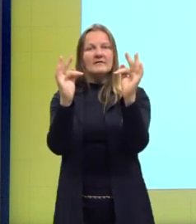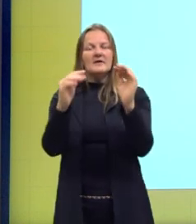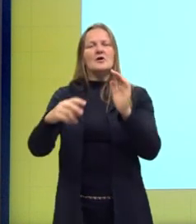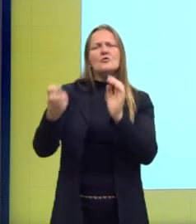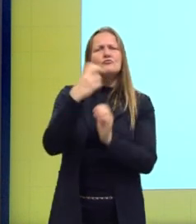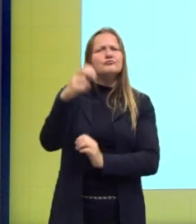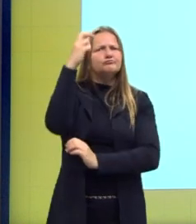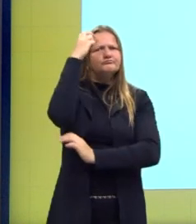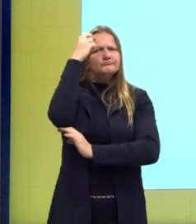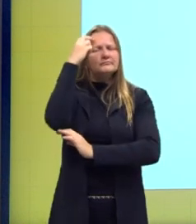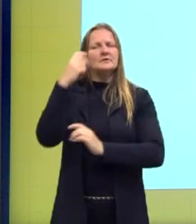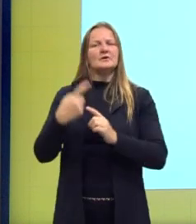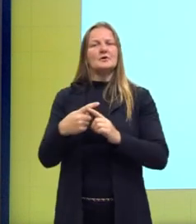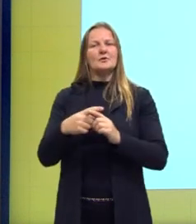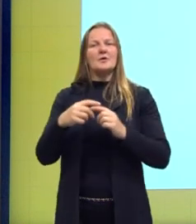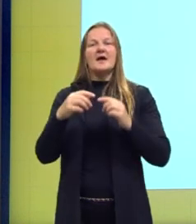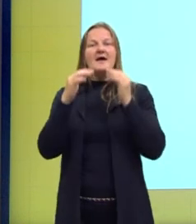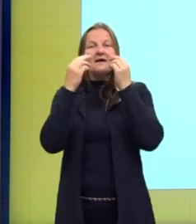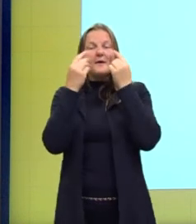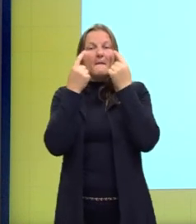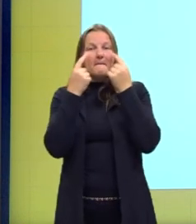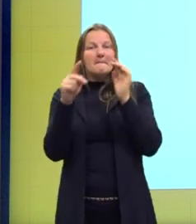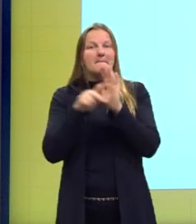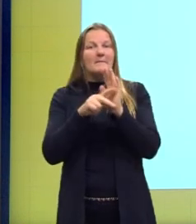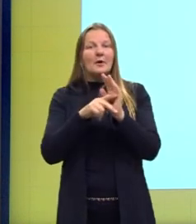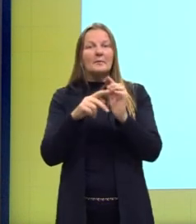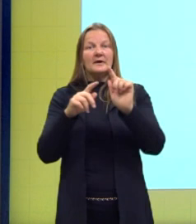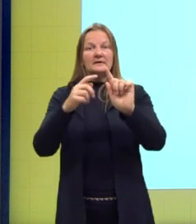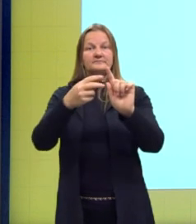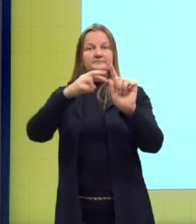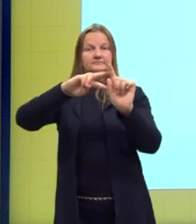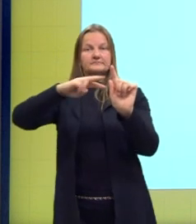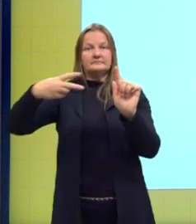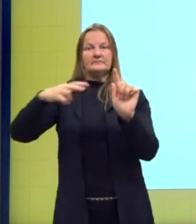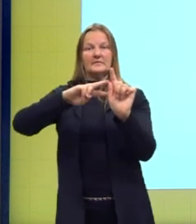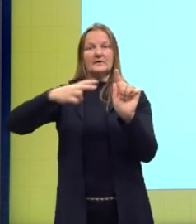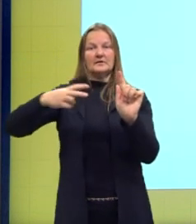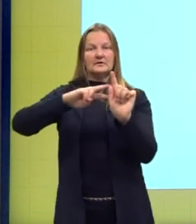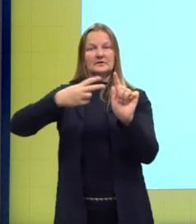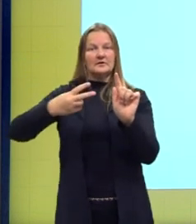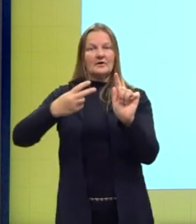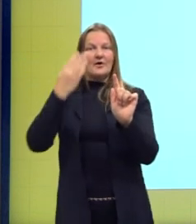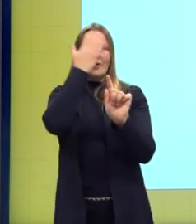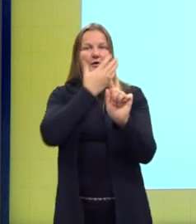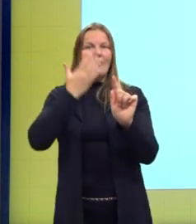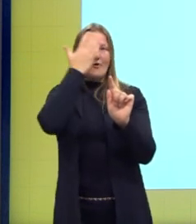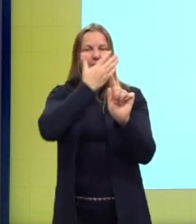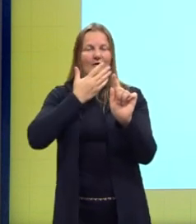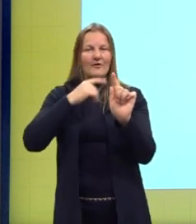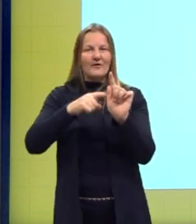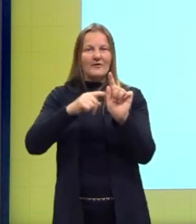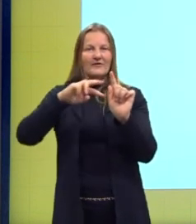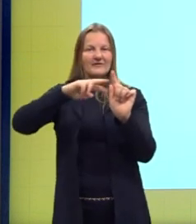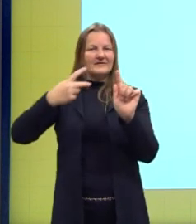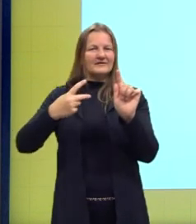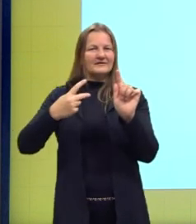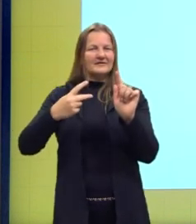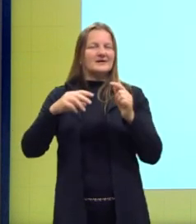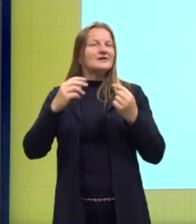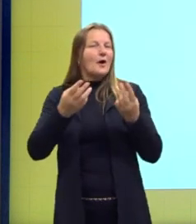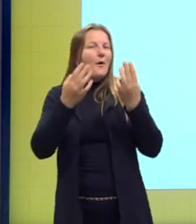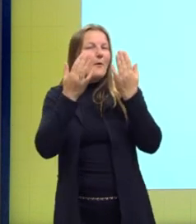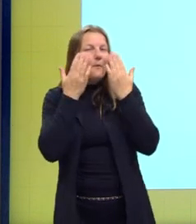né não é do genotípica né não é do DNA é da aparência então quando falo de